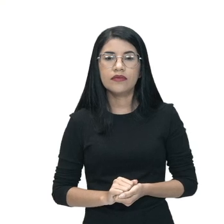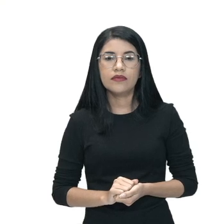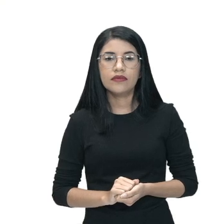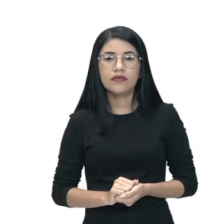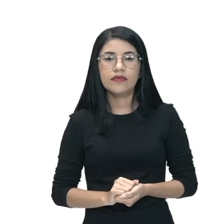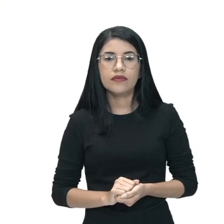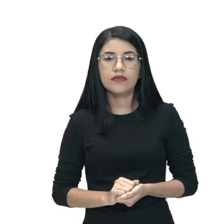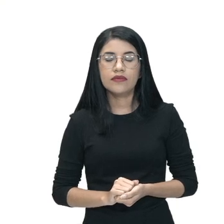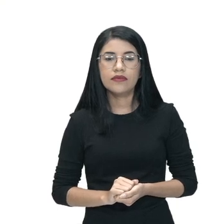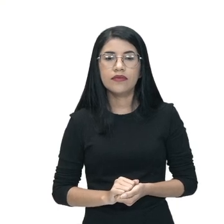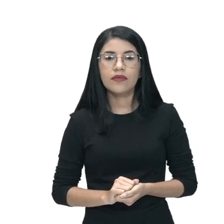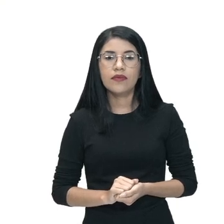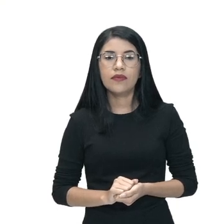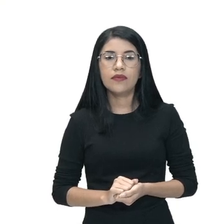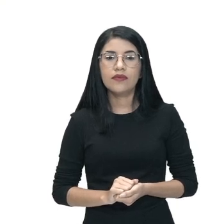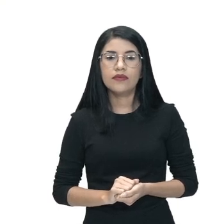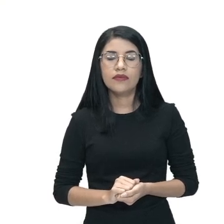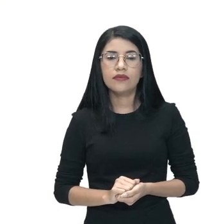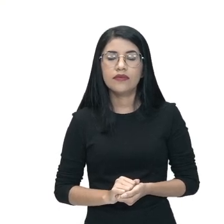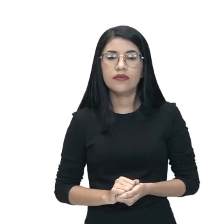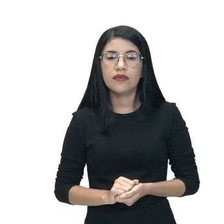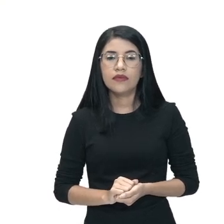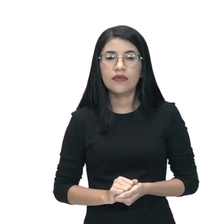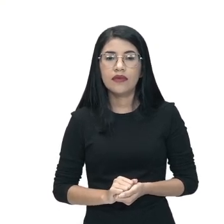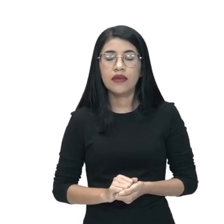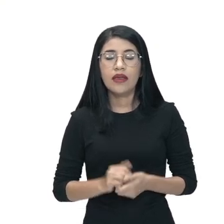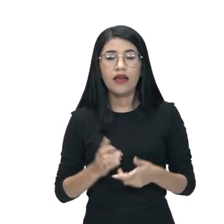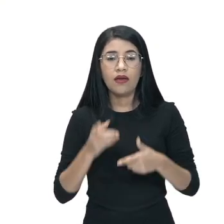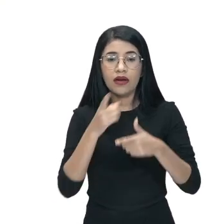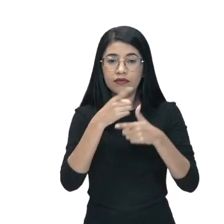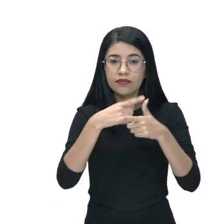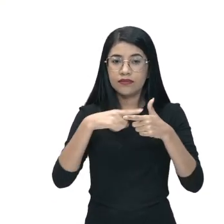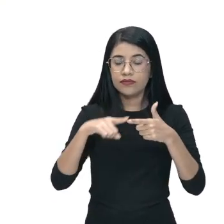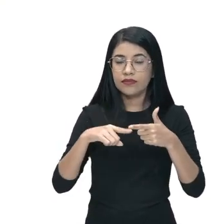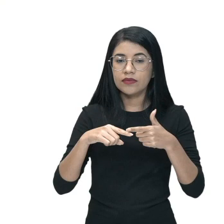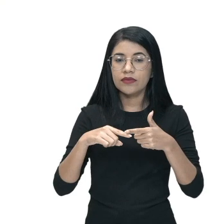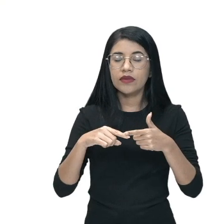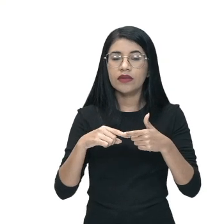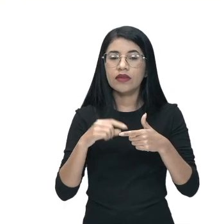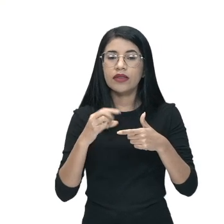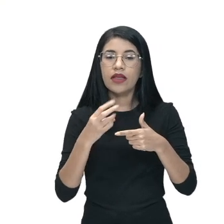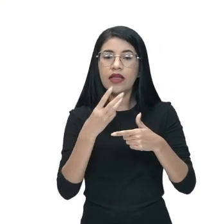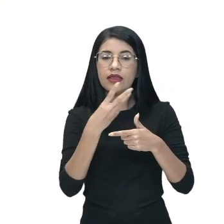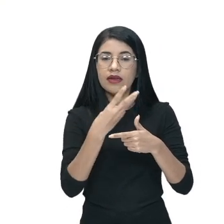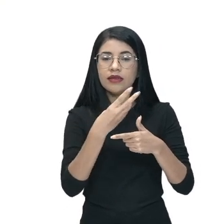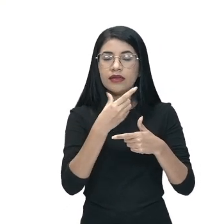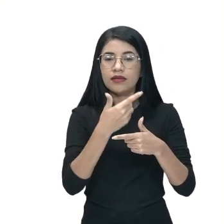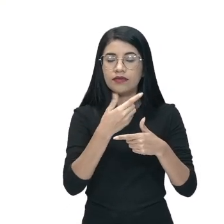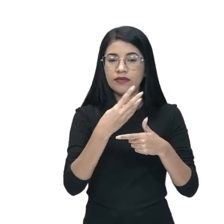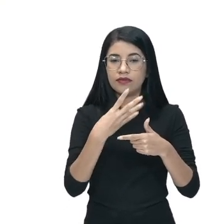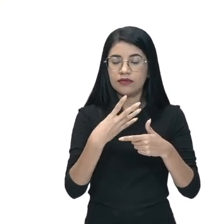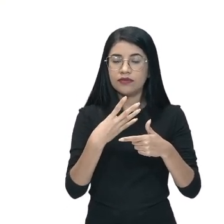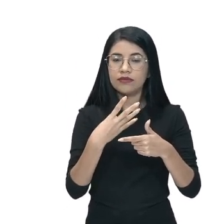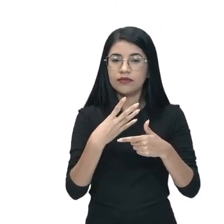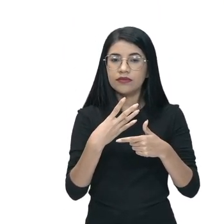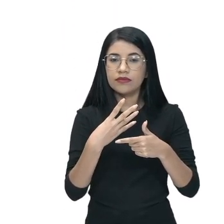0,09. E agora a gente faz a divisão. A gente divide